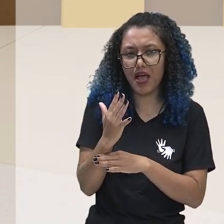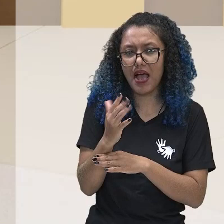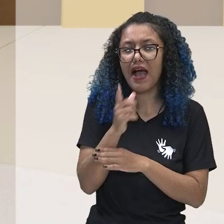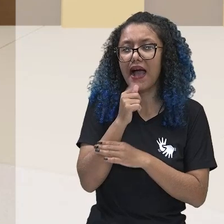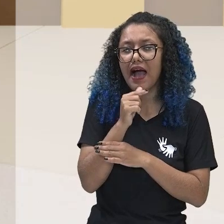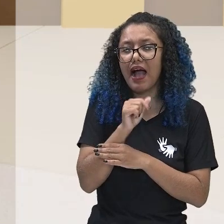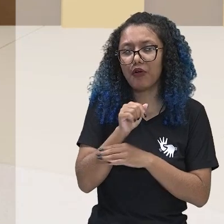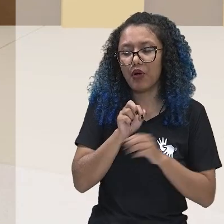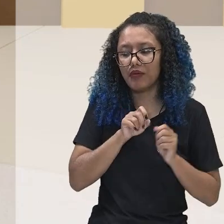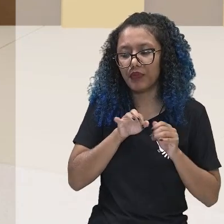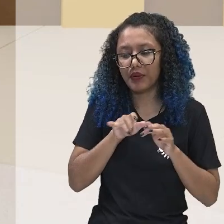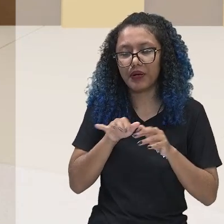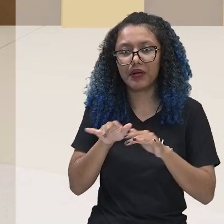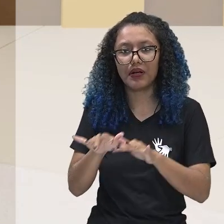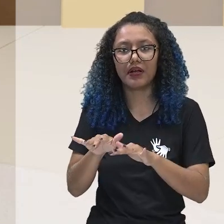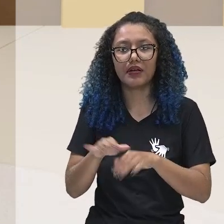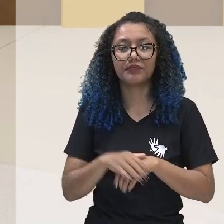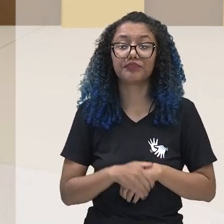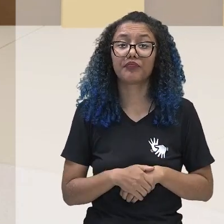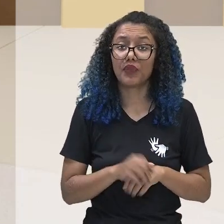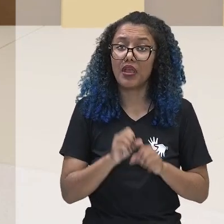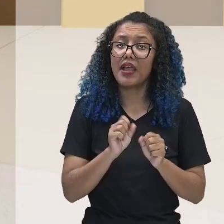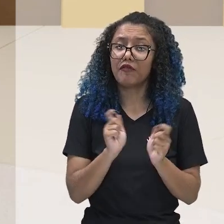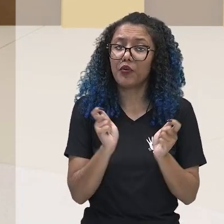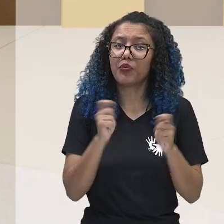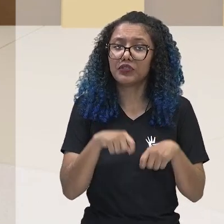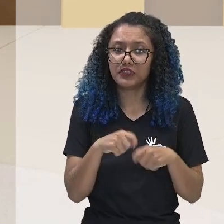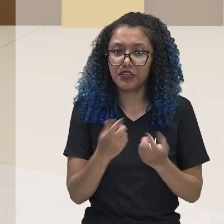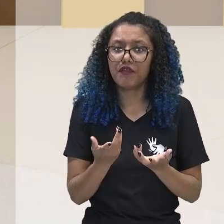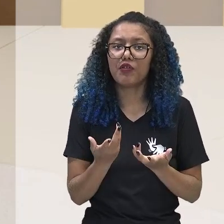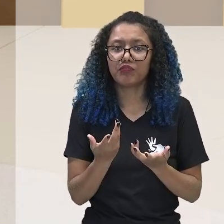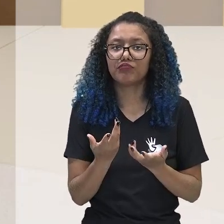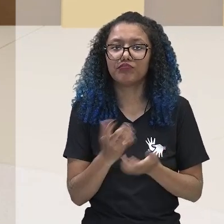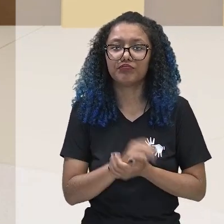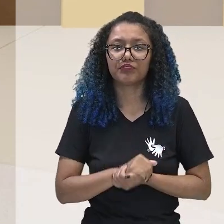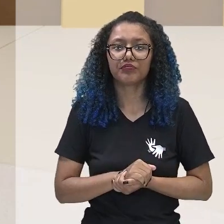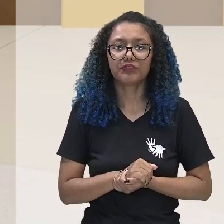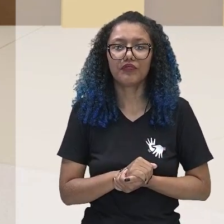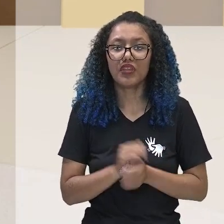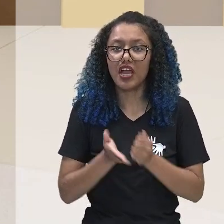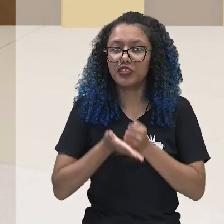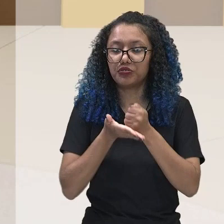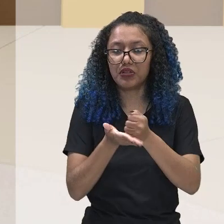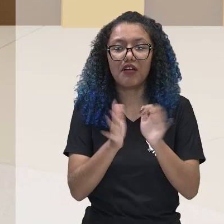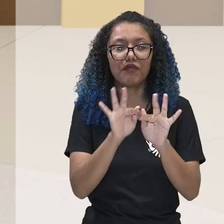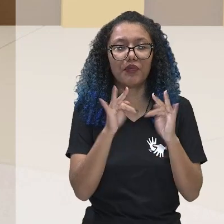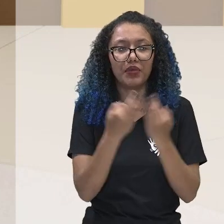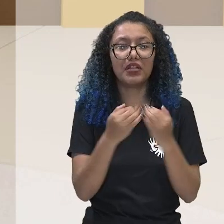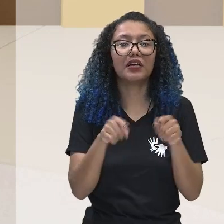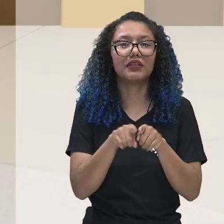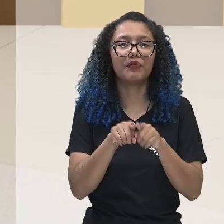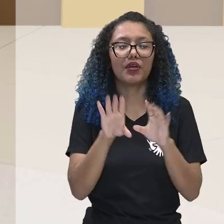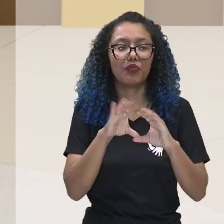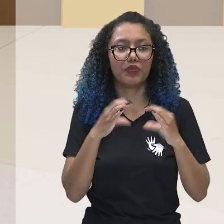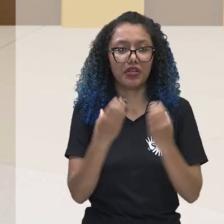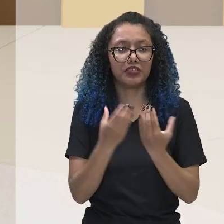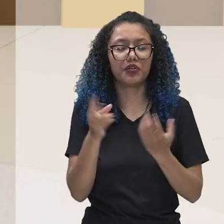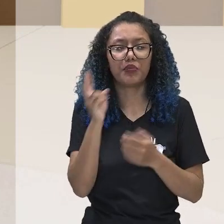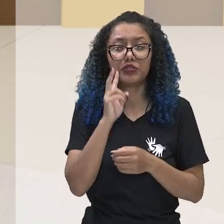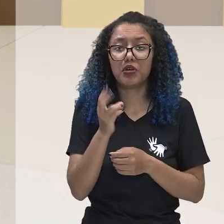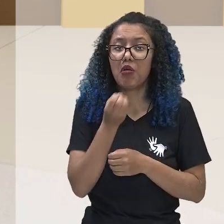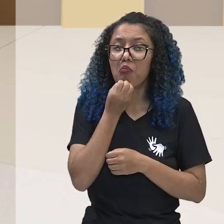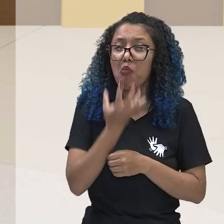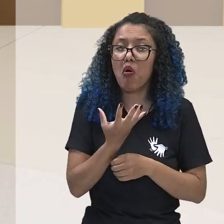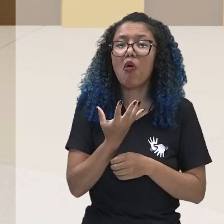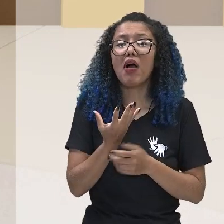não só da família, mas da comunidade inteira, né? A história dele é tão legal que virou até um filme, de tão inspiradora que